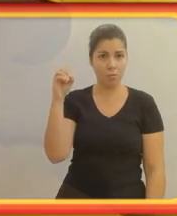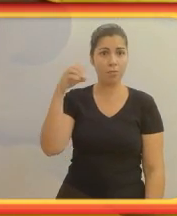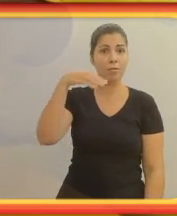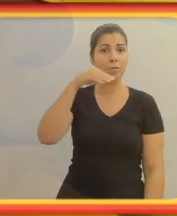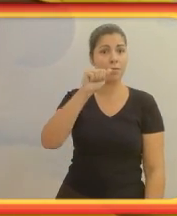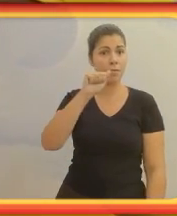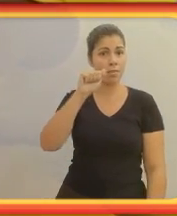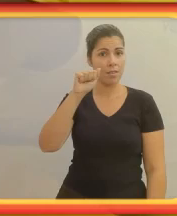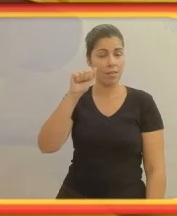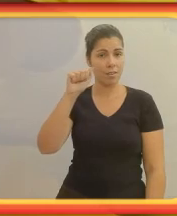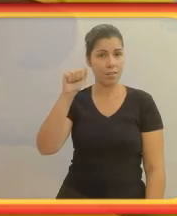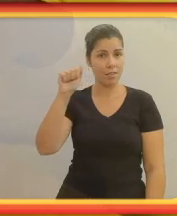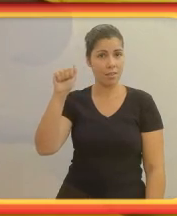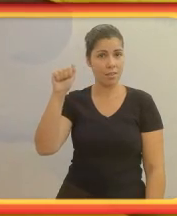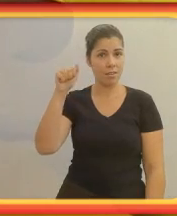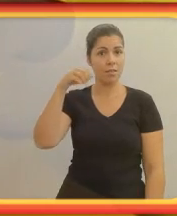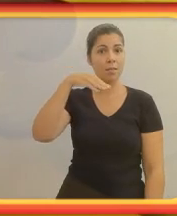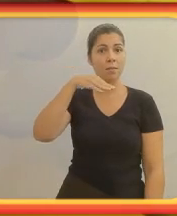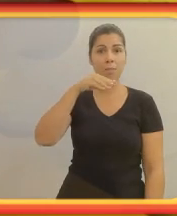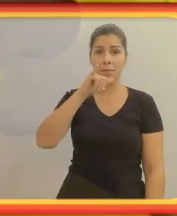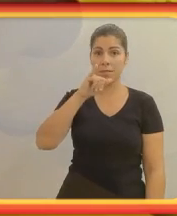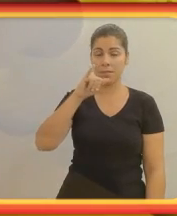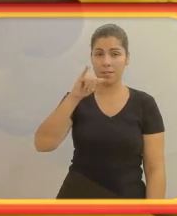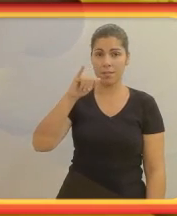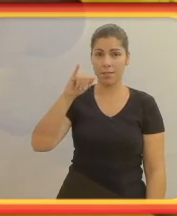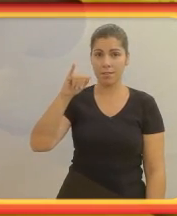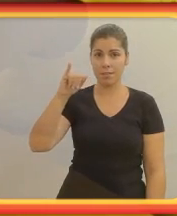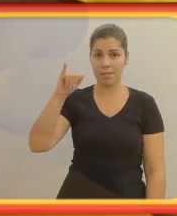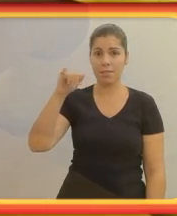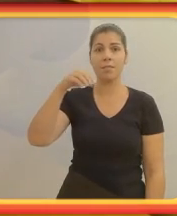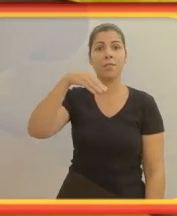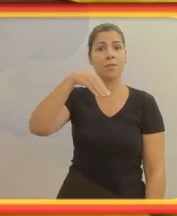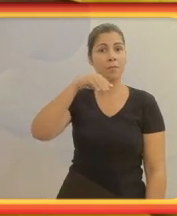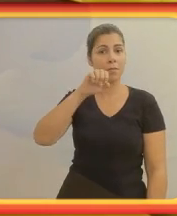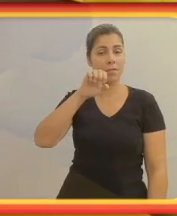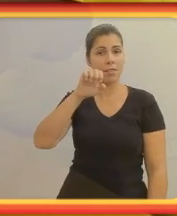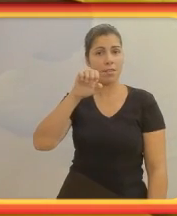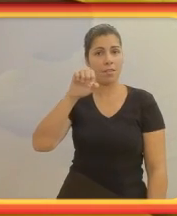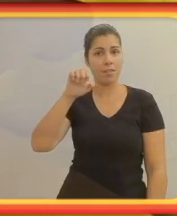Ma. Ma. Mi. Mi.